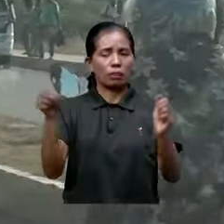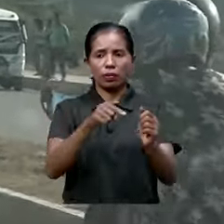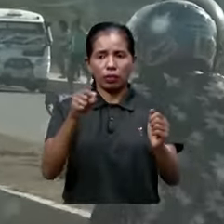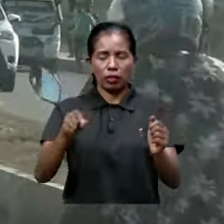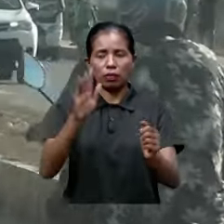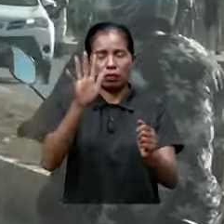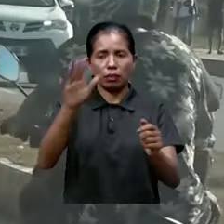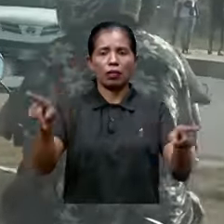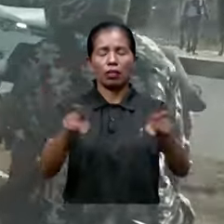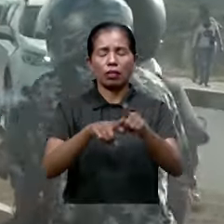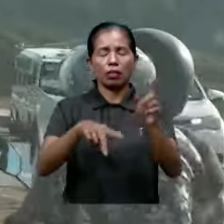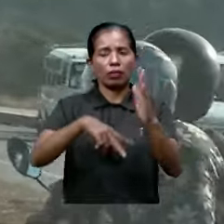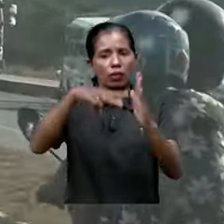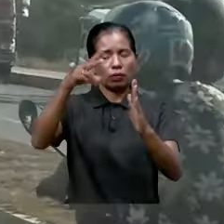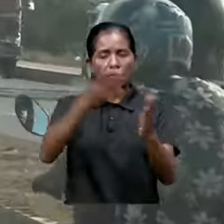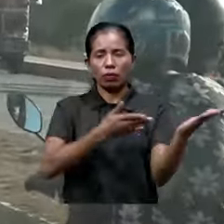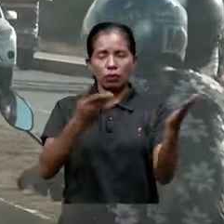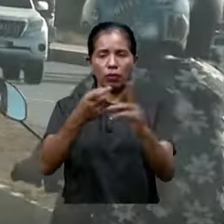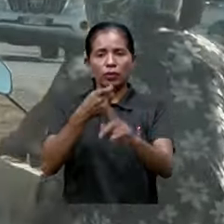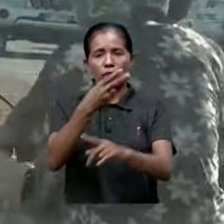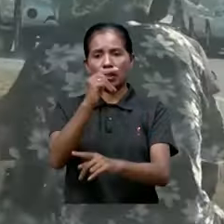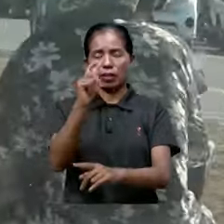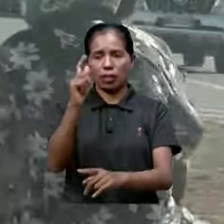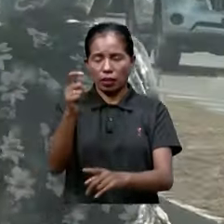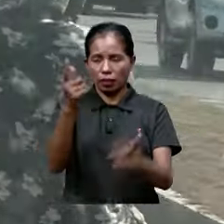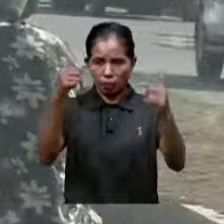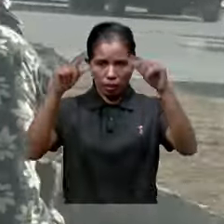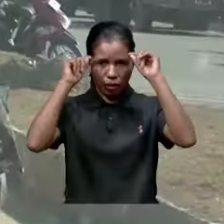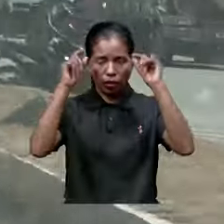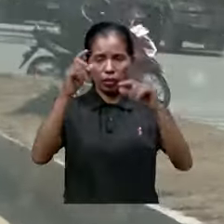lima. Kompara ho valor esportasau husi NTT mai dili. Ekipa kobertura, ZMN.